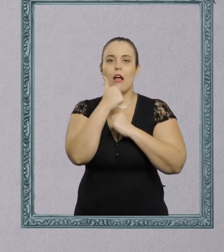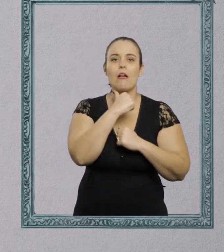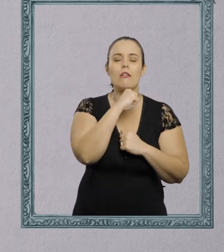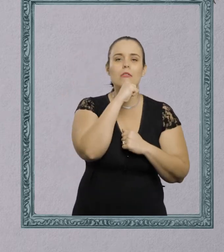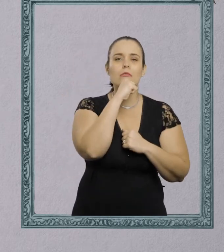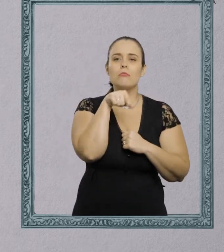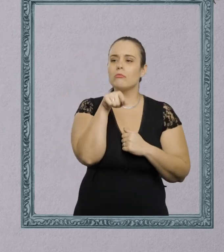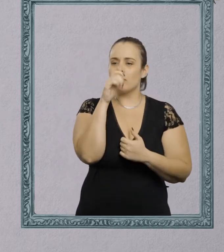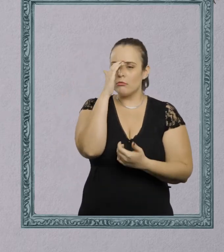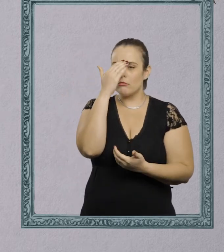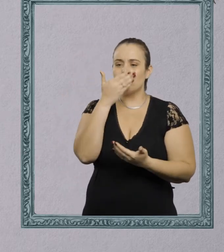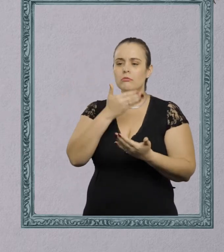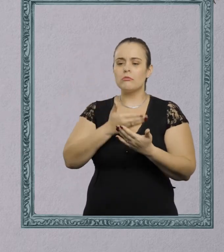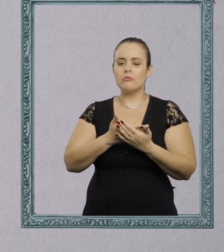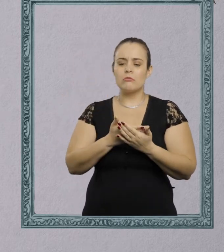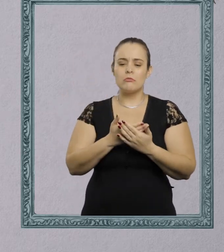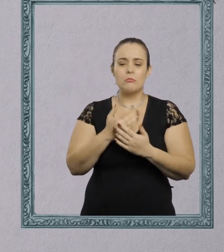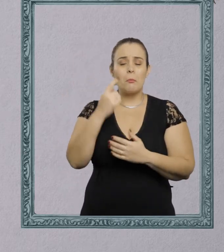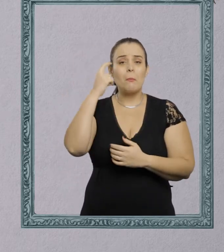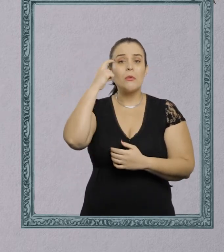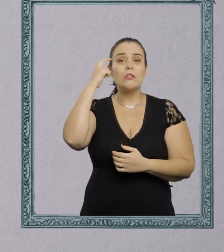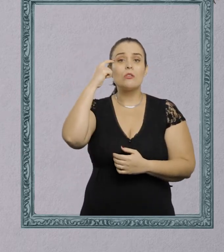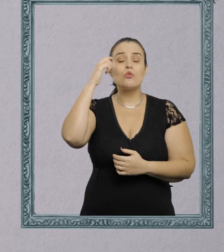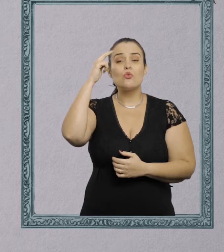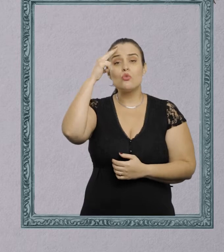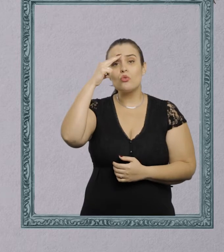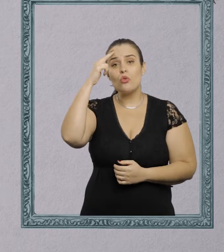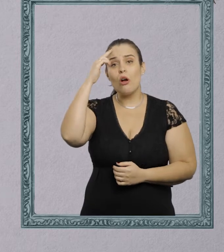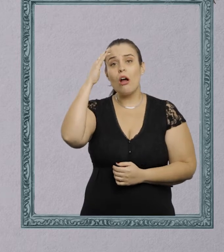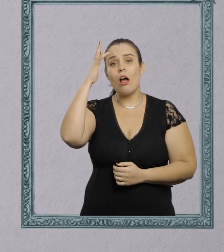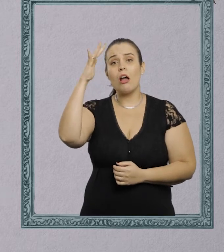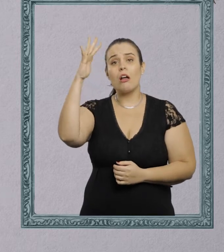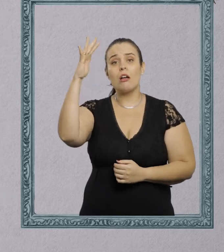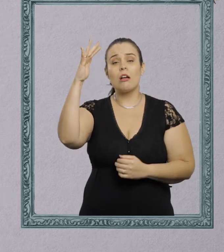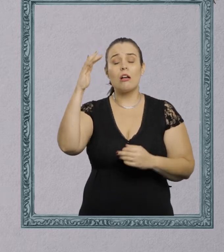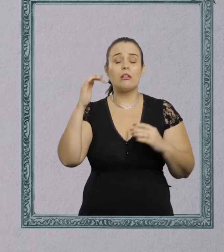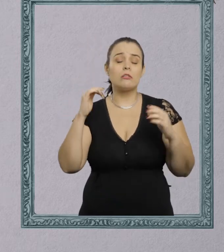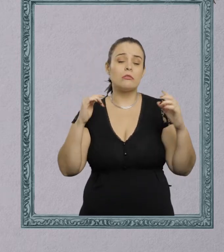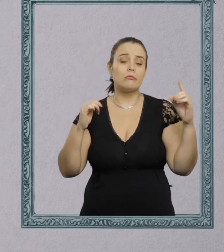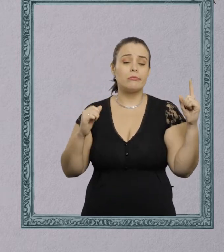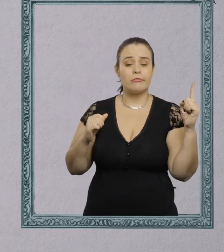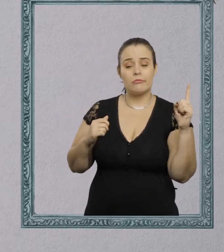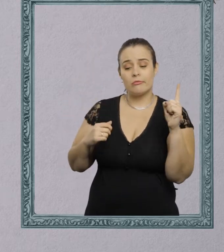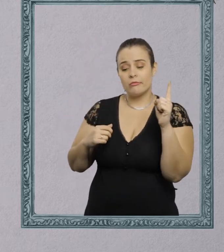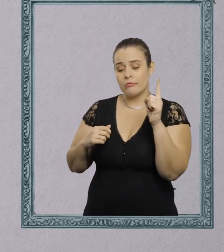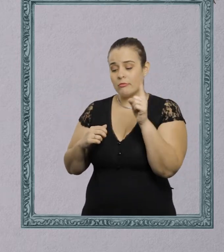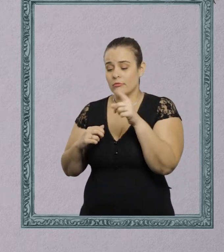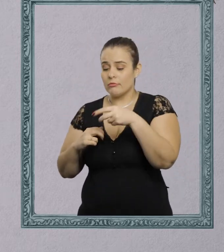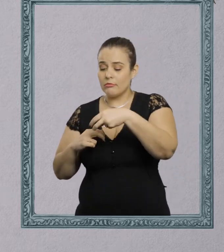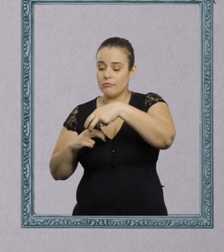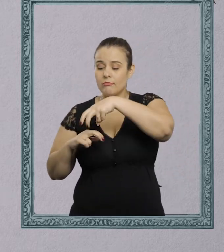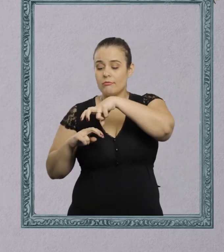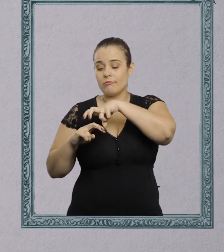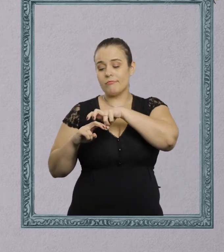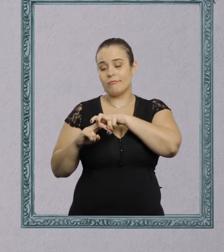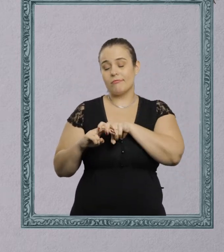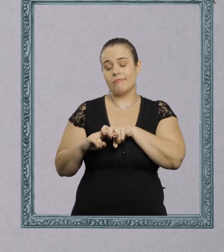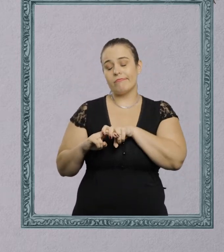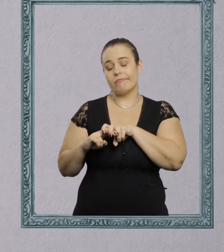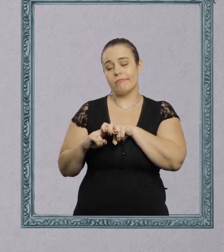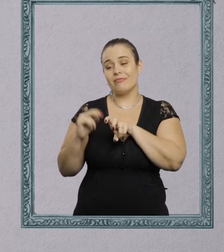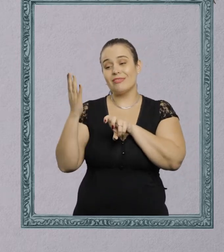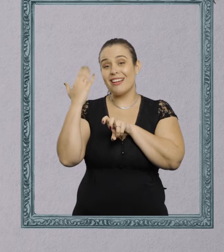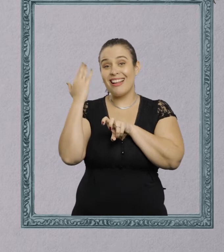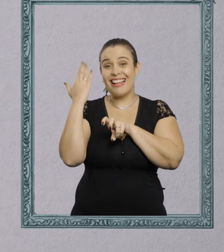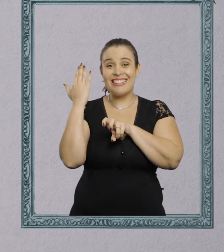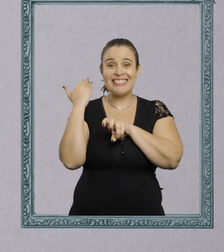Ela achou que era um sonho. A Sra. Darling sentou na poltrona ao lado da lareira. Ela lembrou que sentava